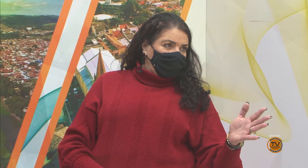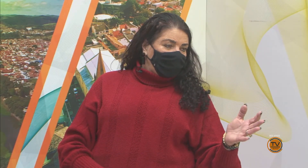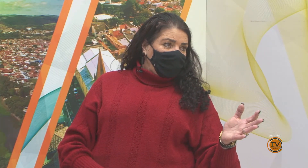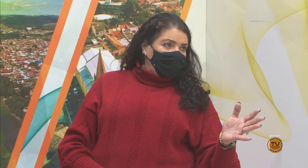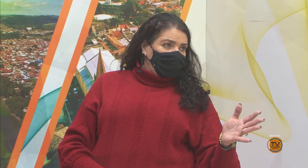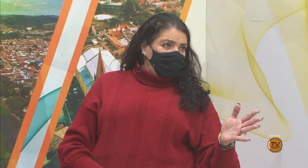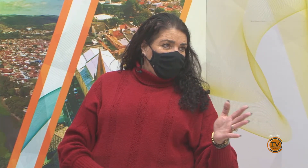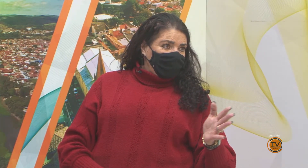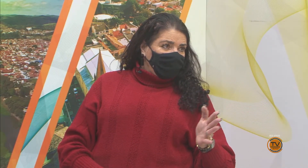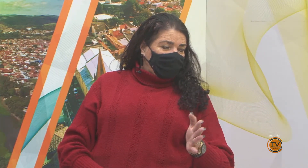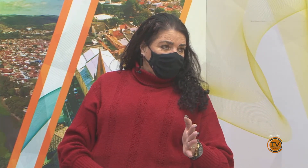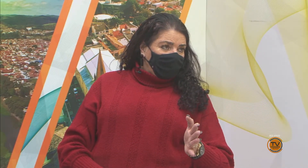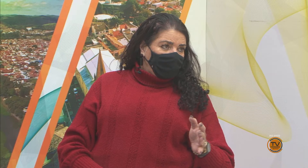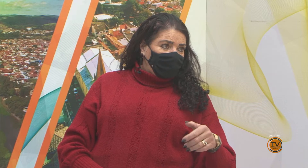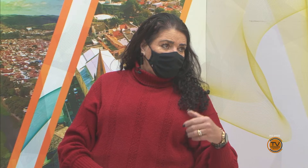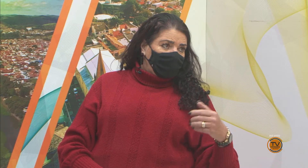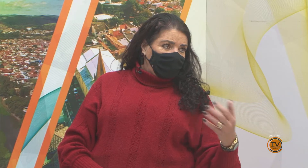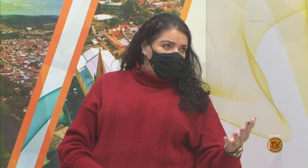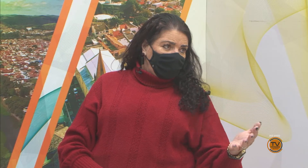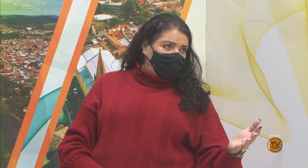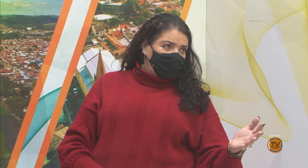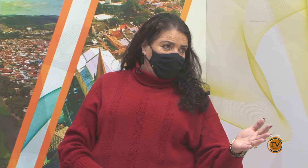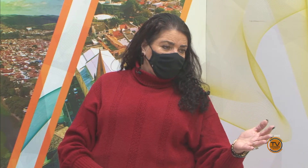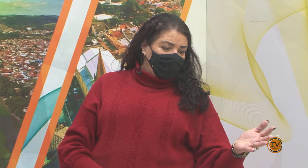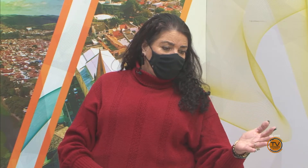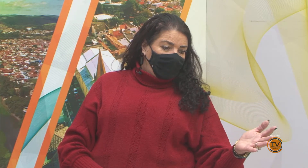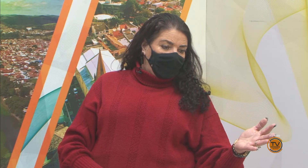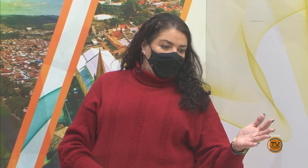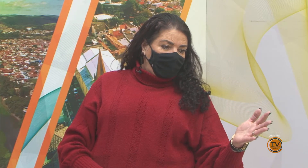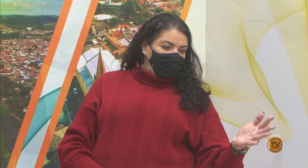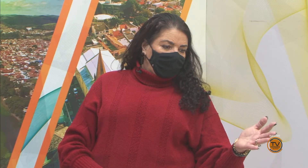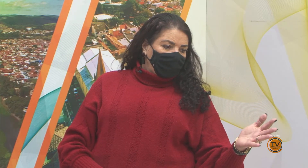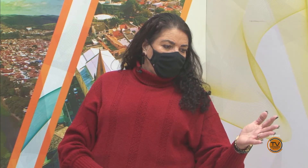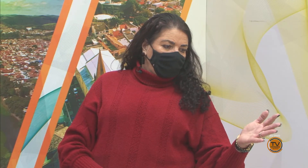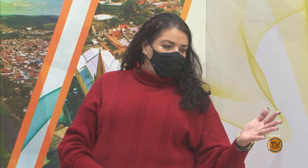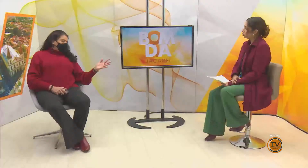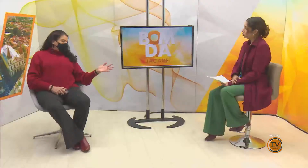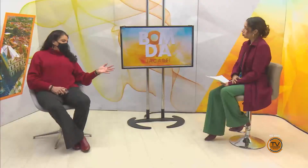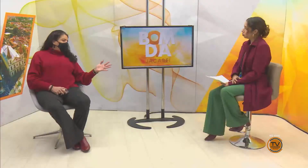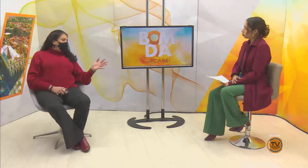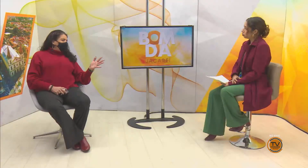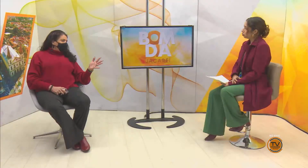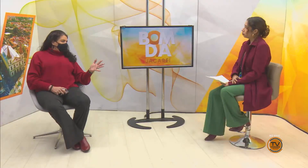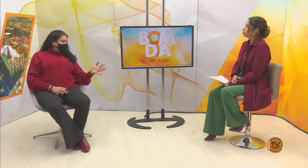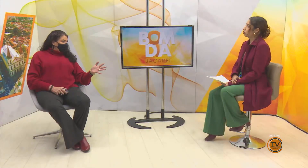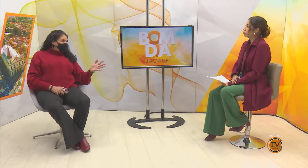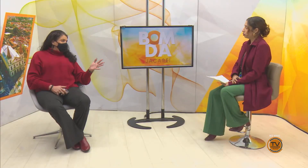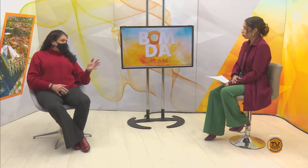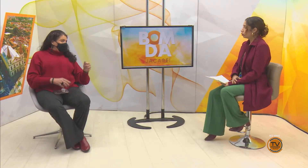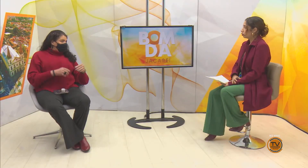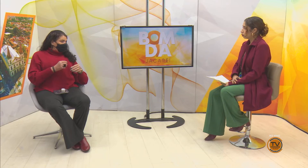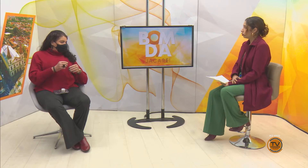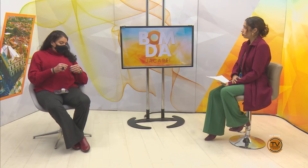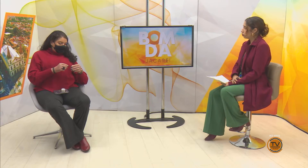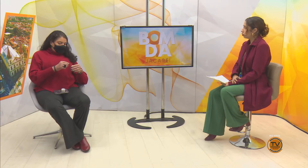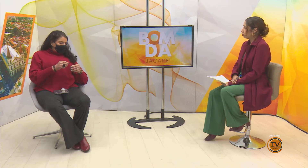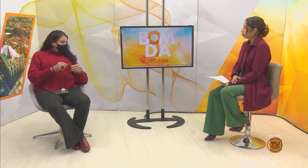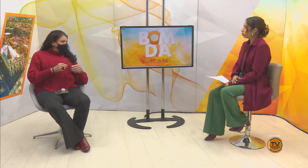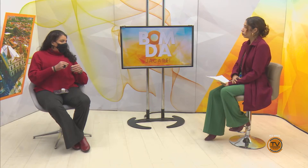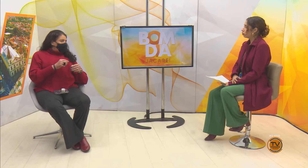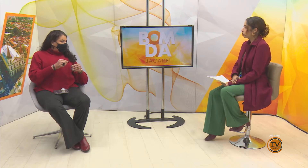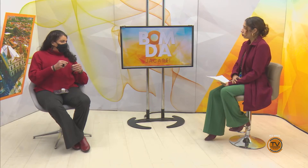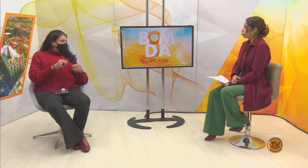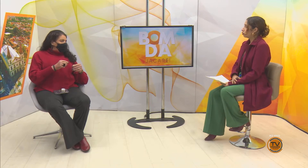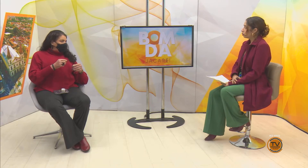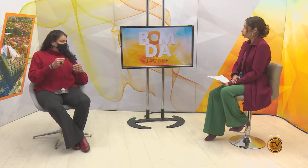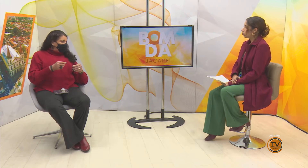eventos tentando evitar problemas. Amanhã teremos, por exemplo, um evento com manicures, né, para evitar